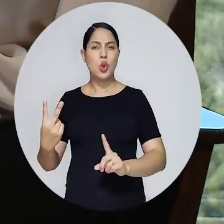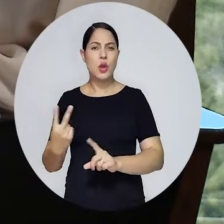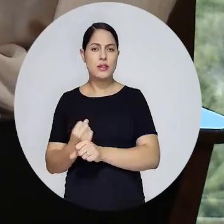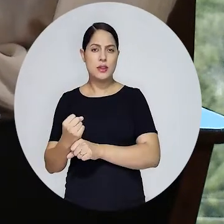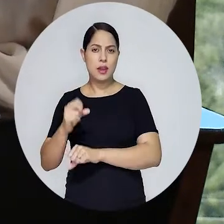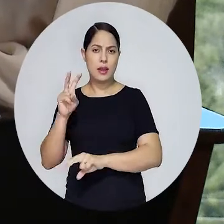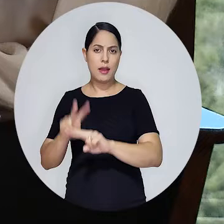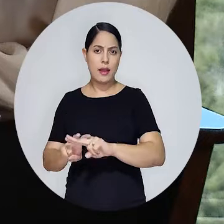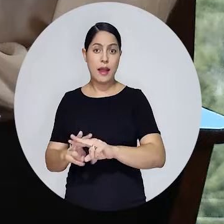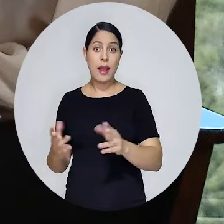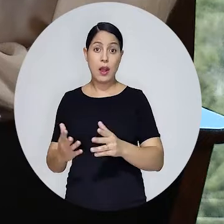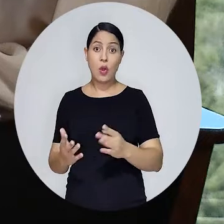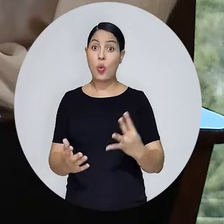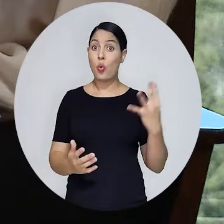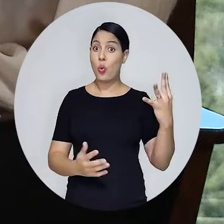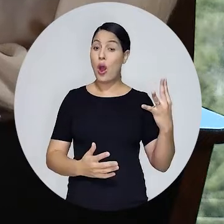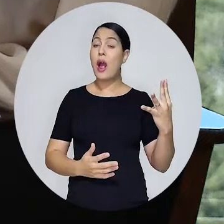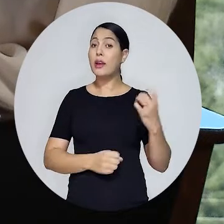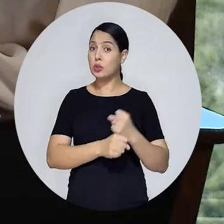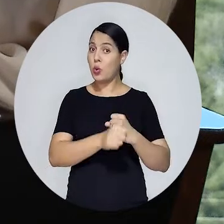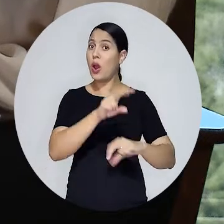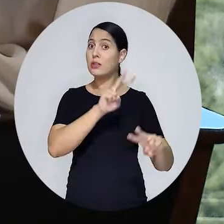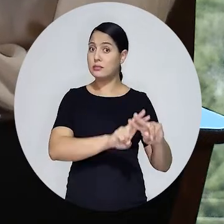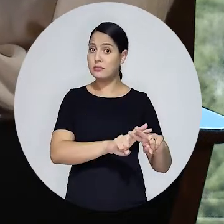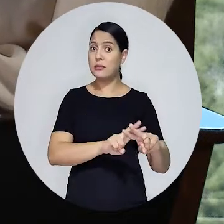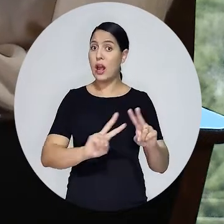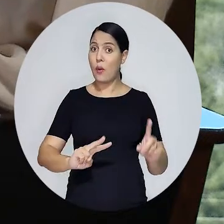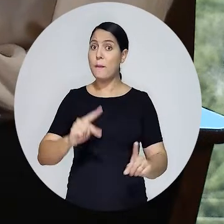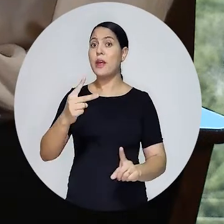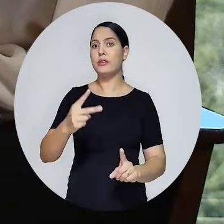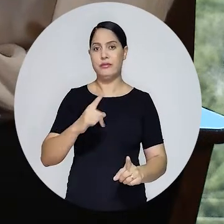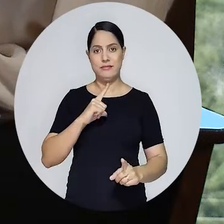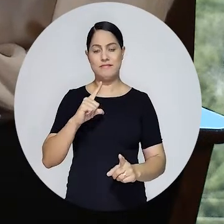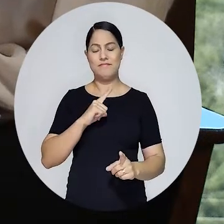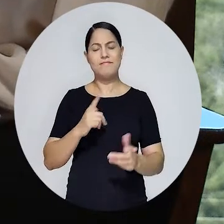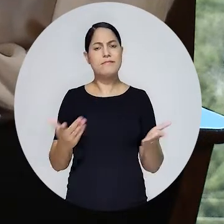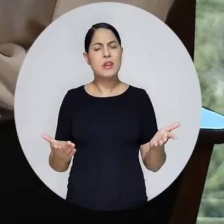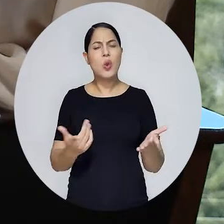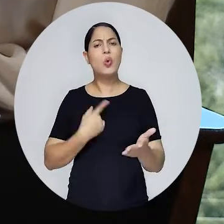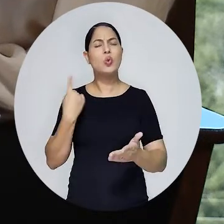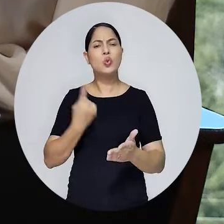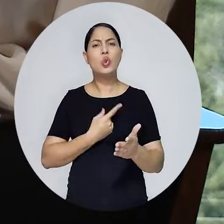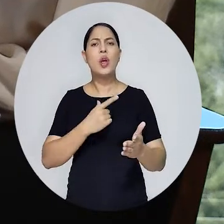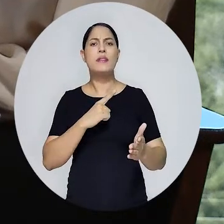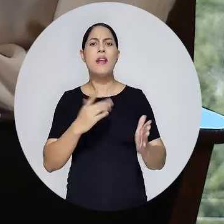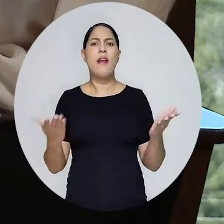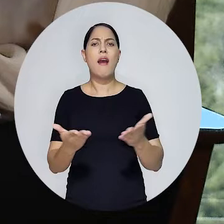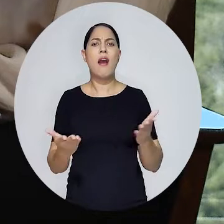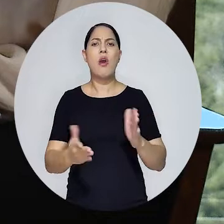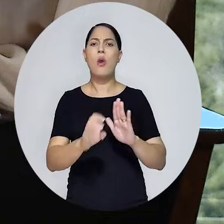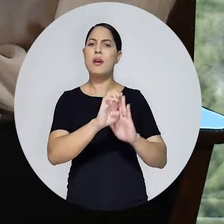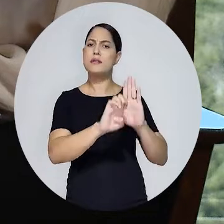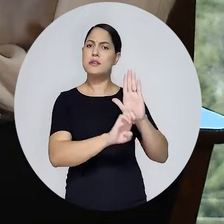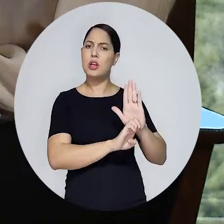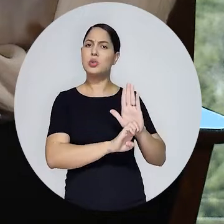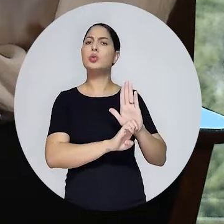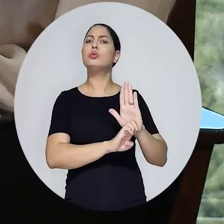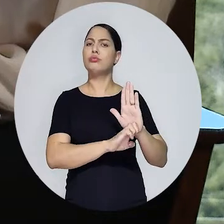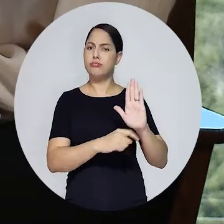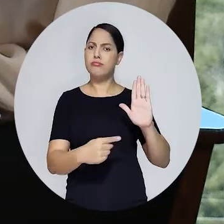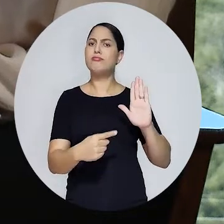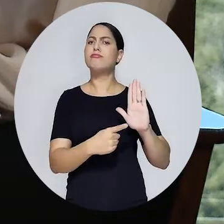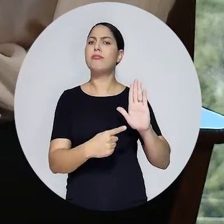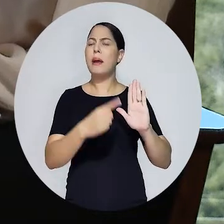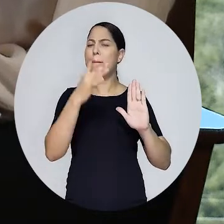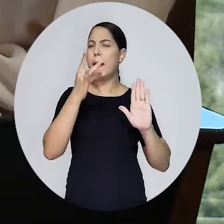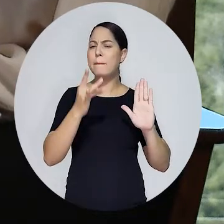a 4 anos. Então, nós criamos essas ferramentas como uma forma de combater, como uma forma de determinar de que